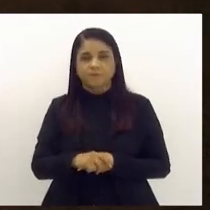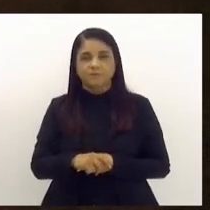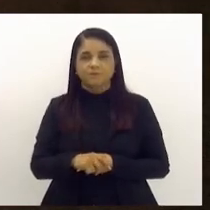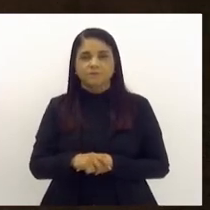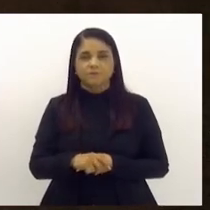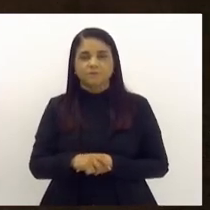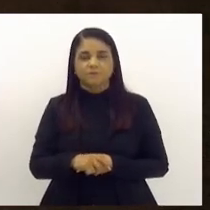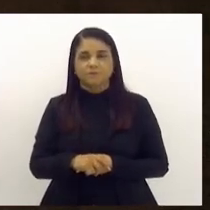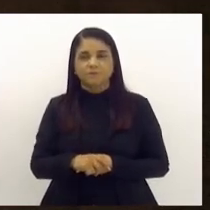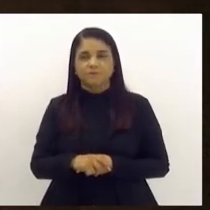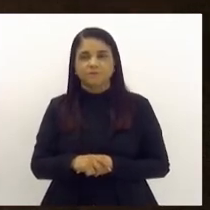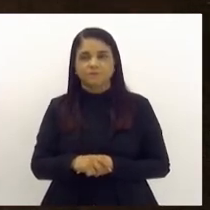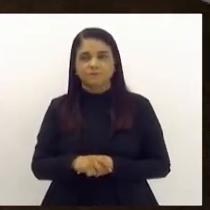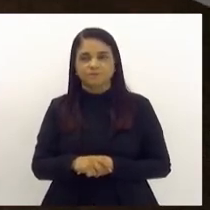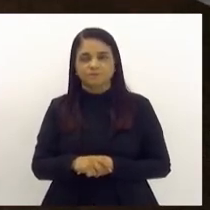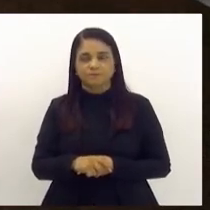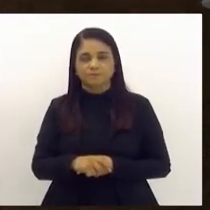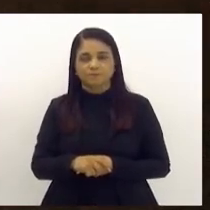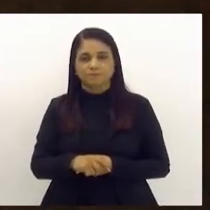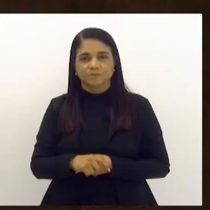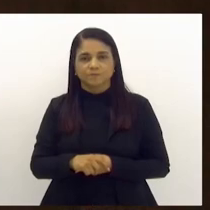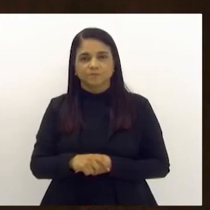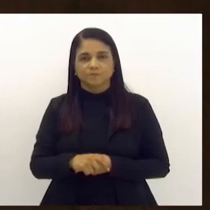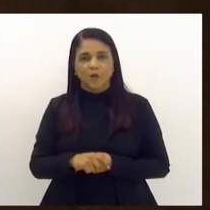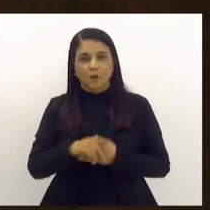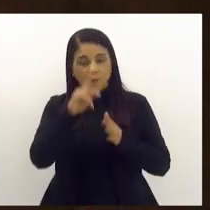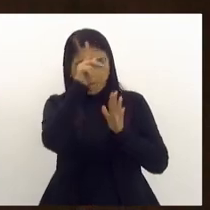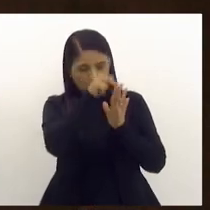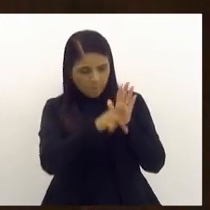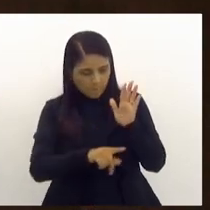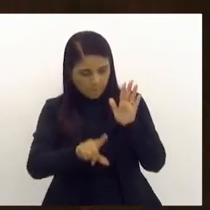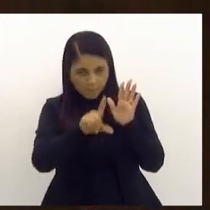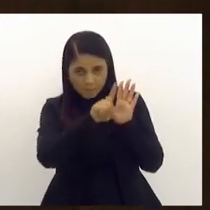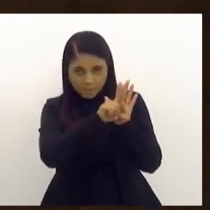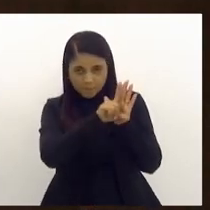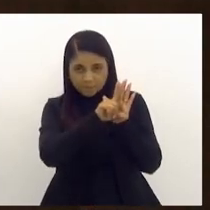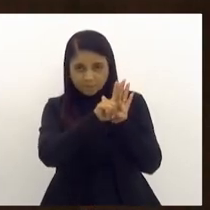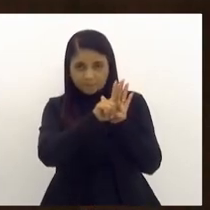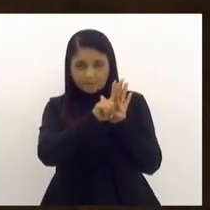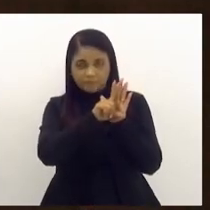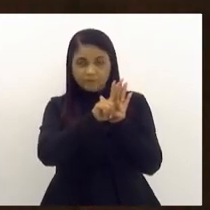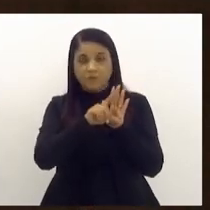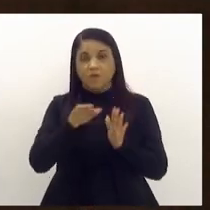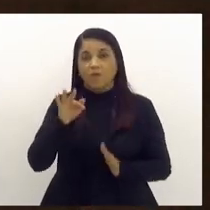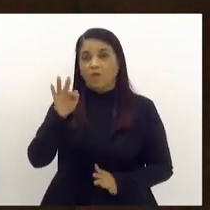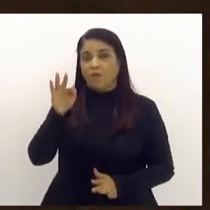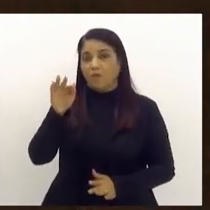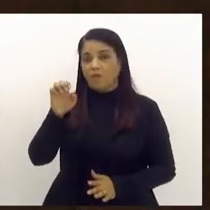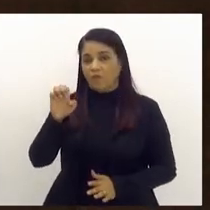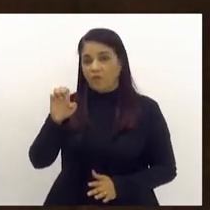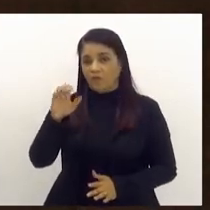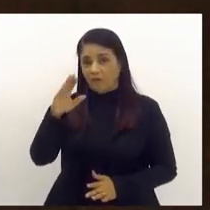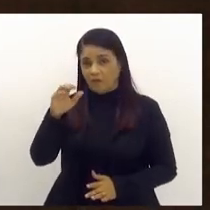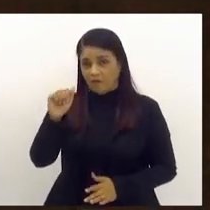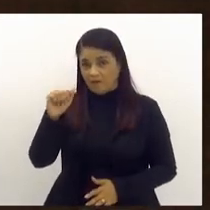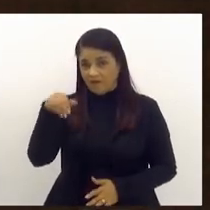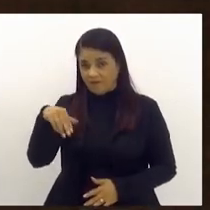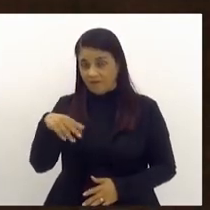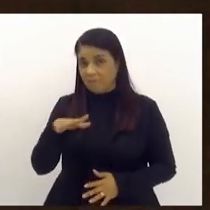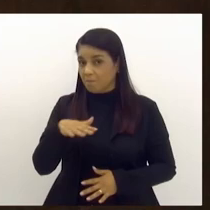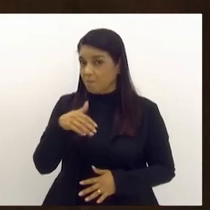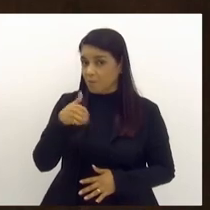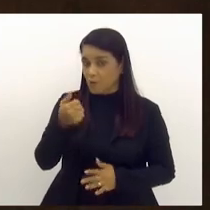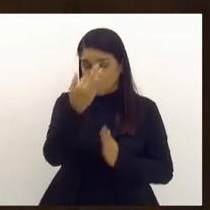eu hoje acho que, neste projeto relativo ao FECAM, talvez seja a